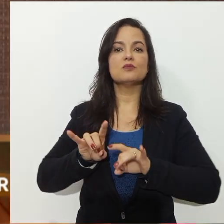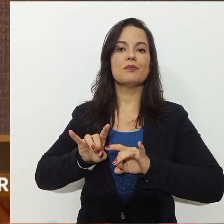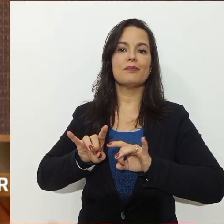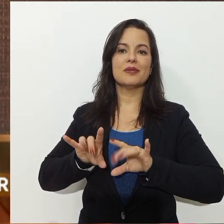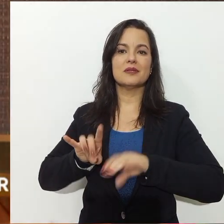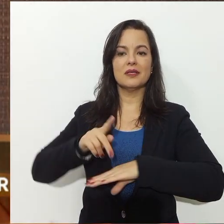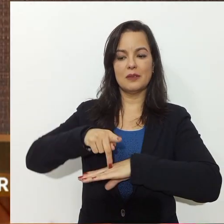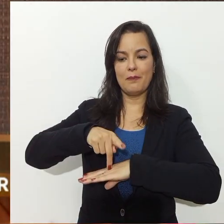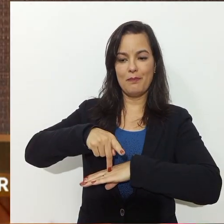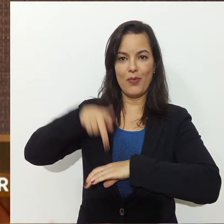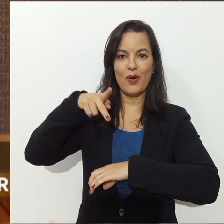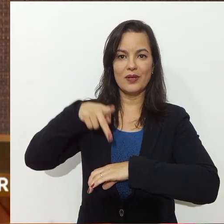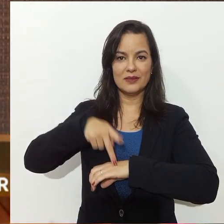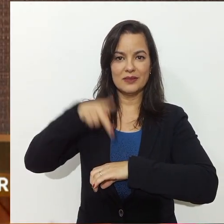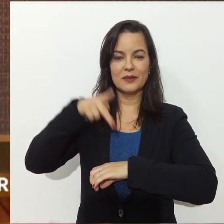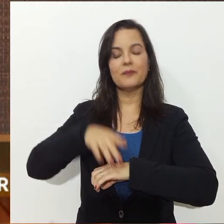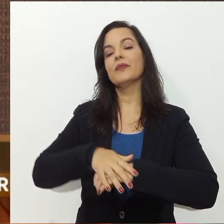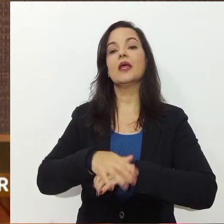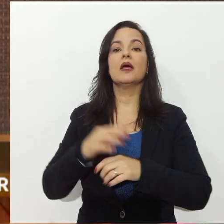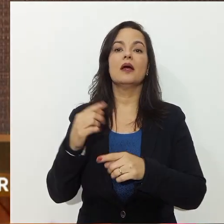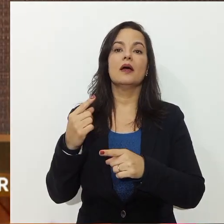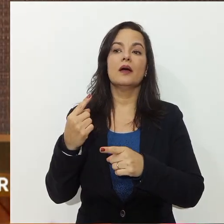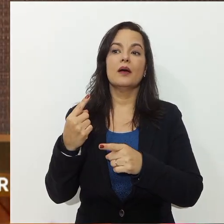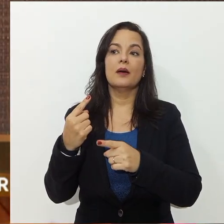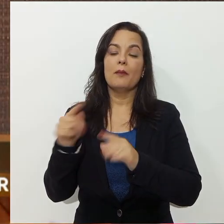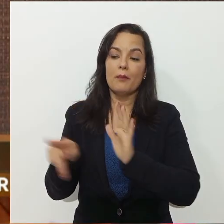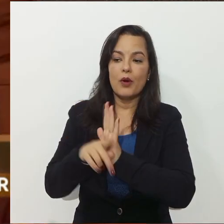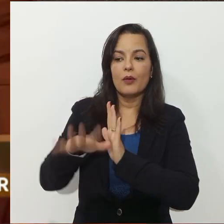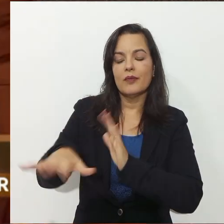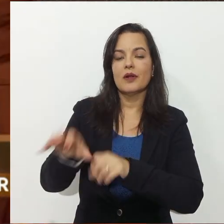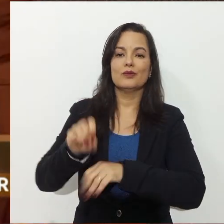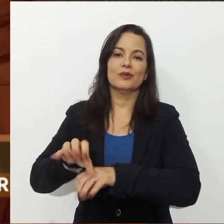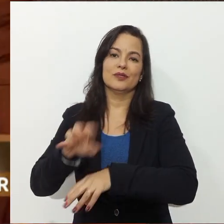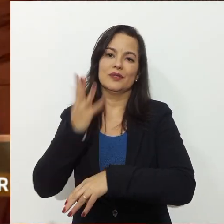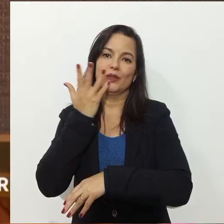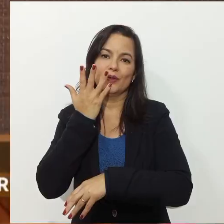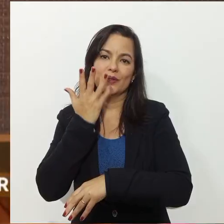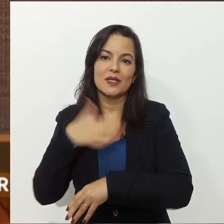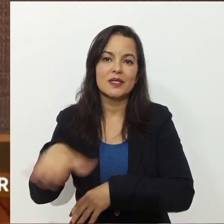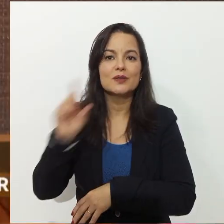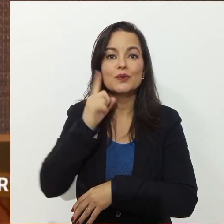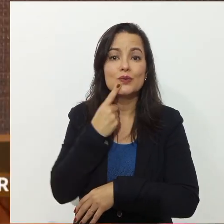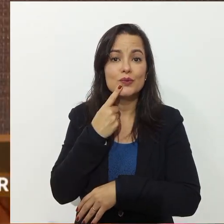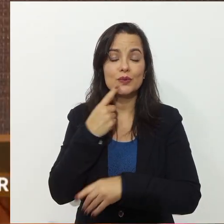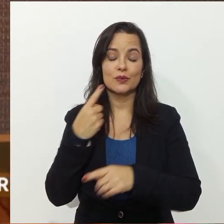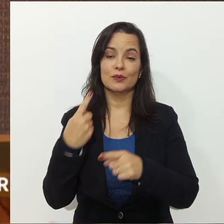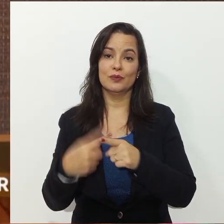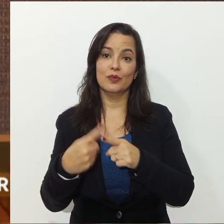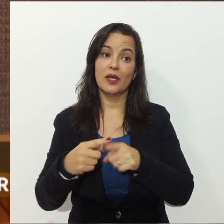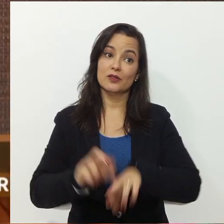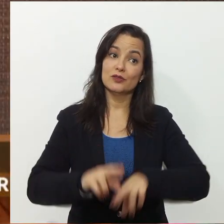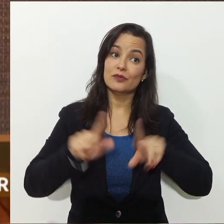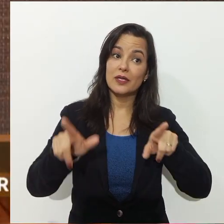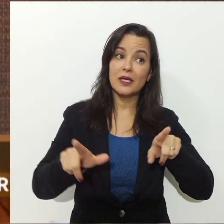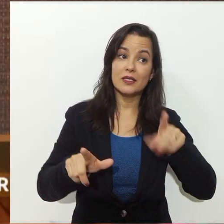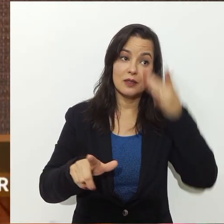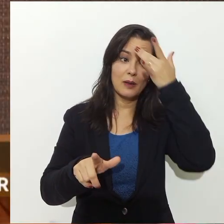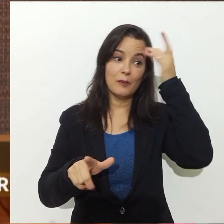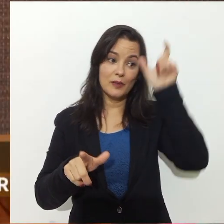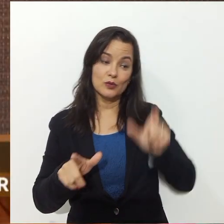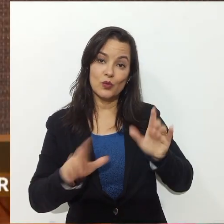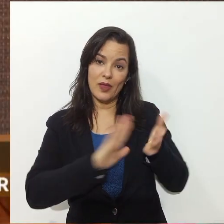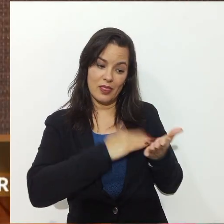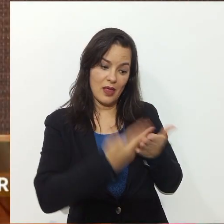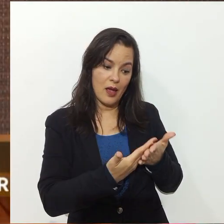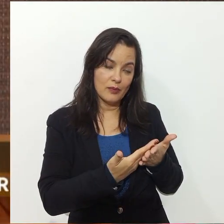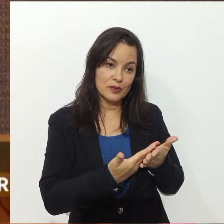ser intérprete de Libras e você ser professor bilíngue de surdos. Há intérpretes que